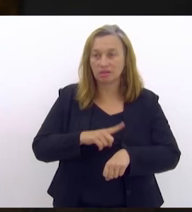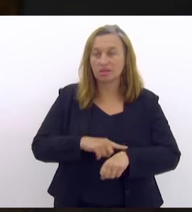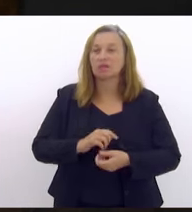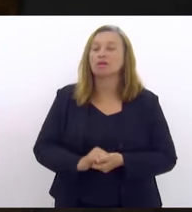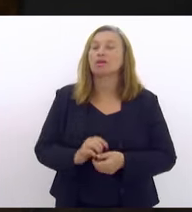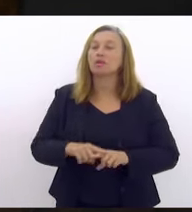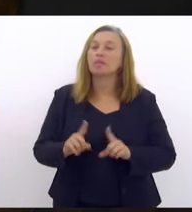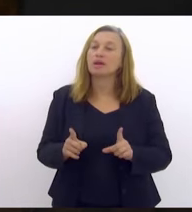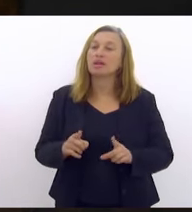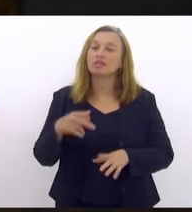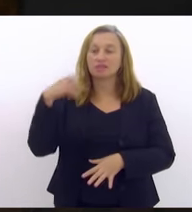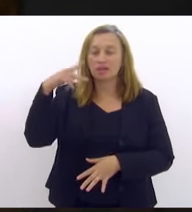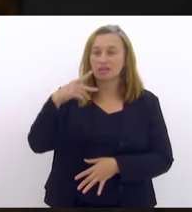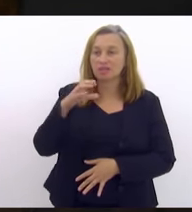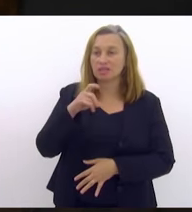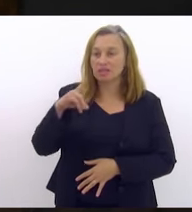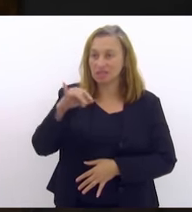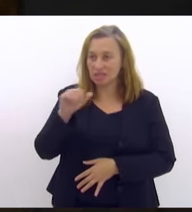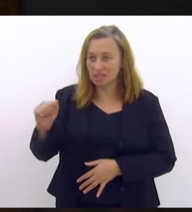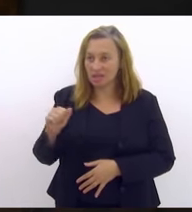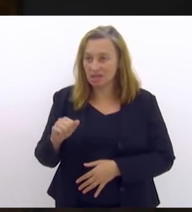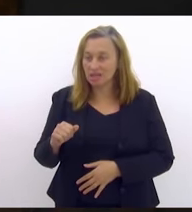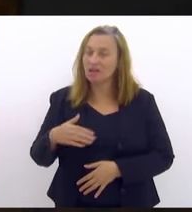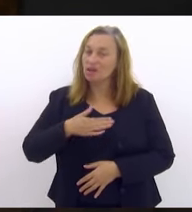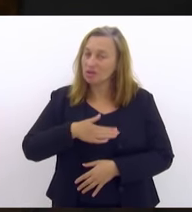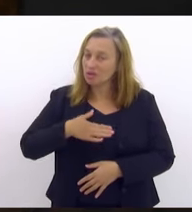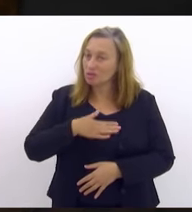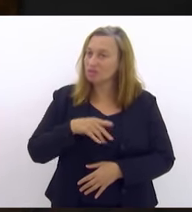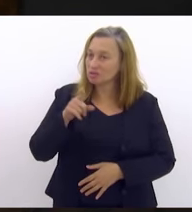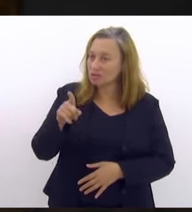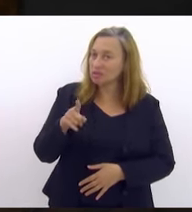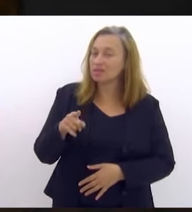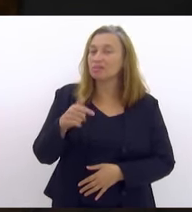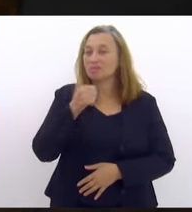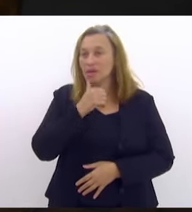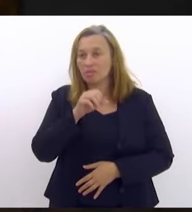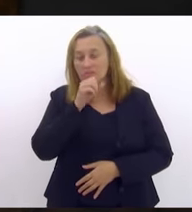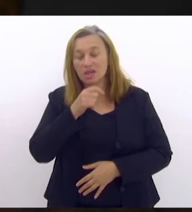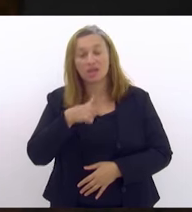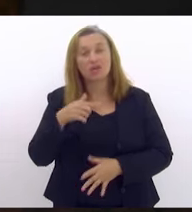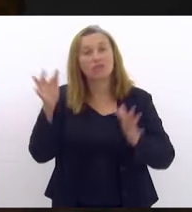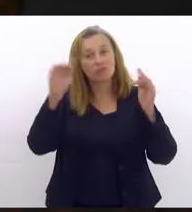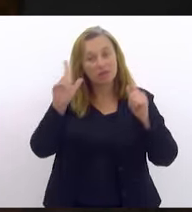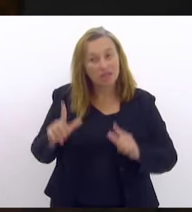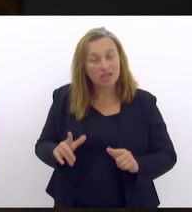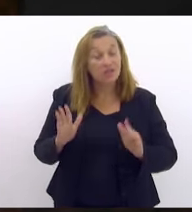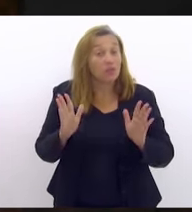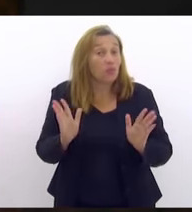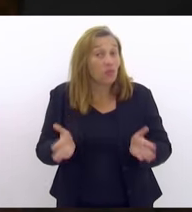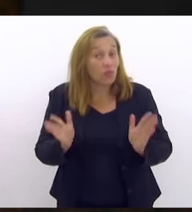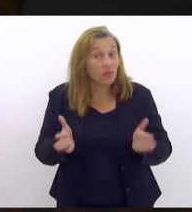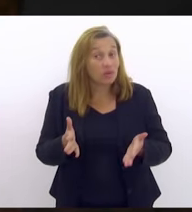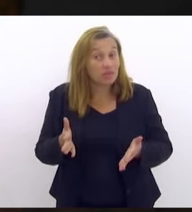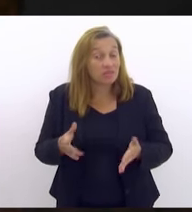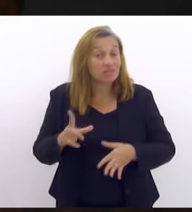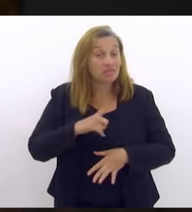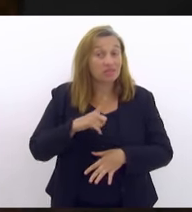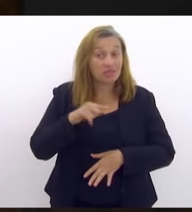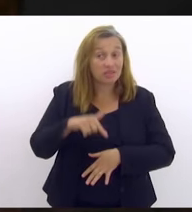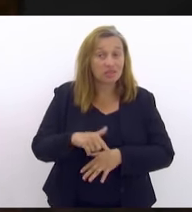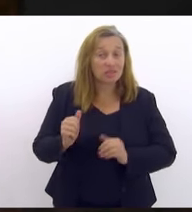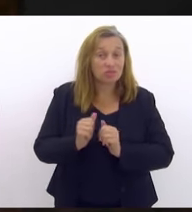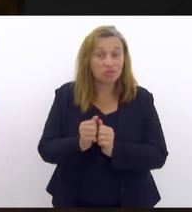falar da vereadora Cecília, você tem uma pessoa que gosta muito de você, que é minha mãe, e eu fico muito honrado hoje de ter você